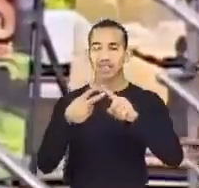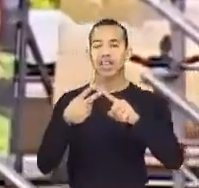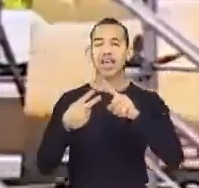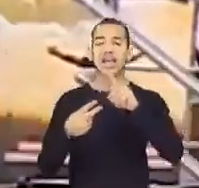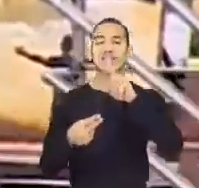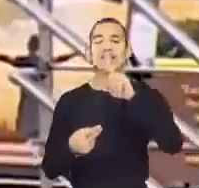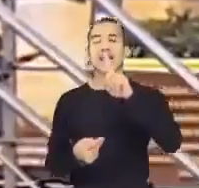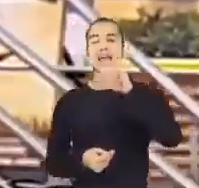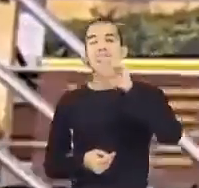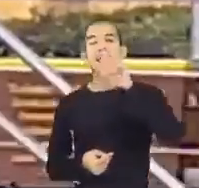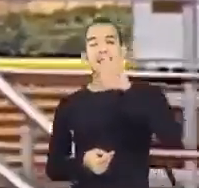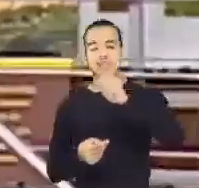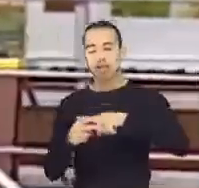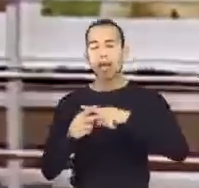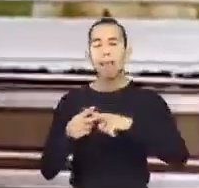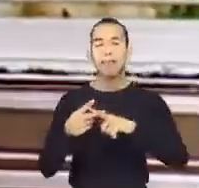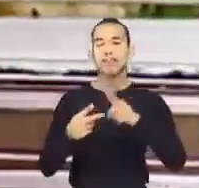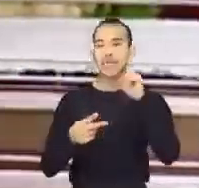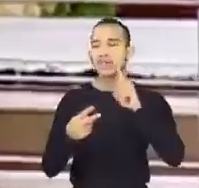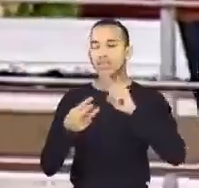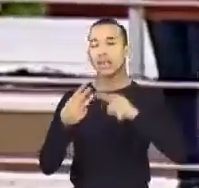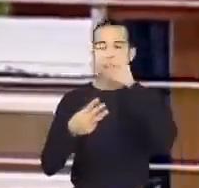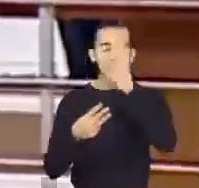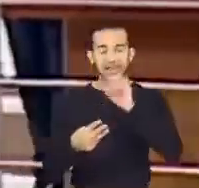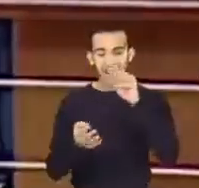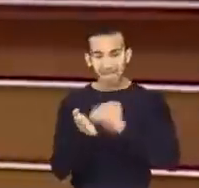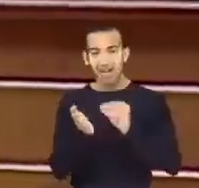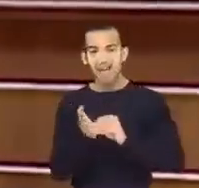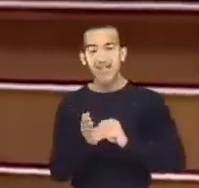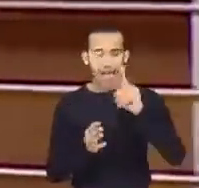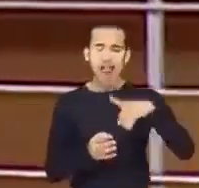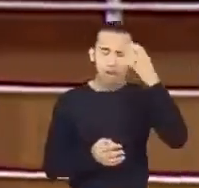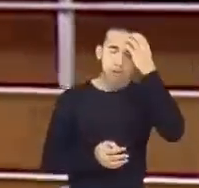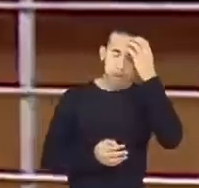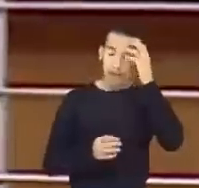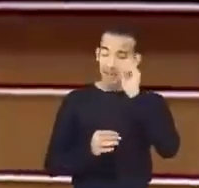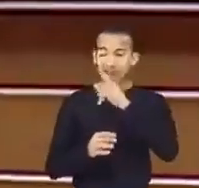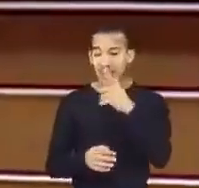mais vacinaram aí, se faltar, ele é culpado, mas se vacina, ele não tem participação.